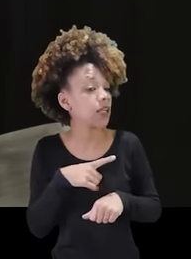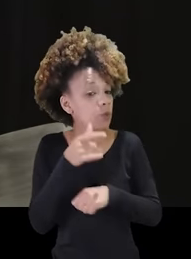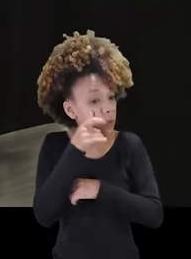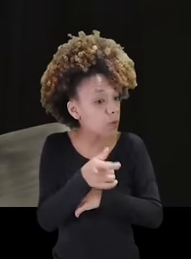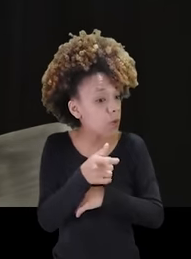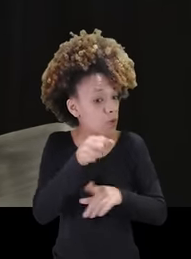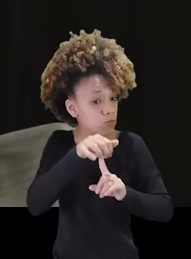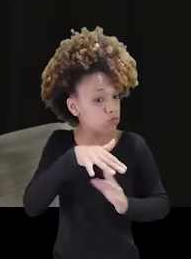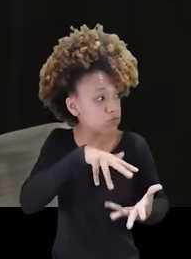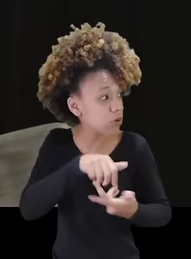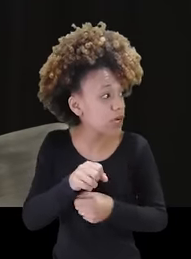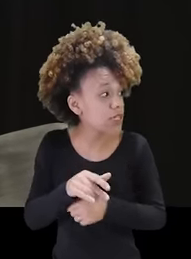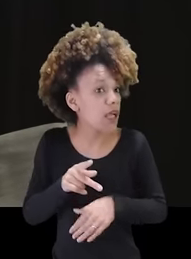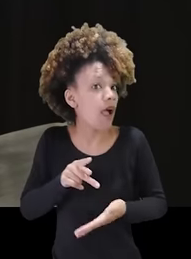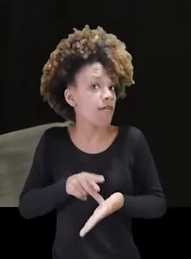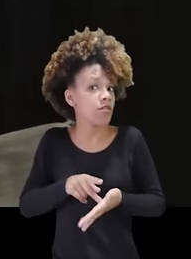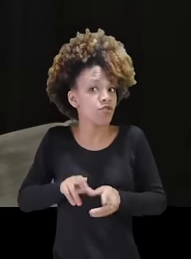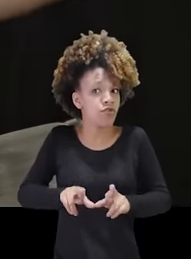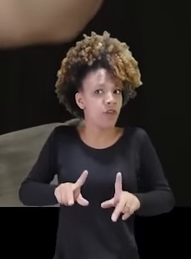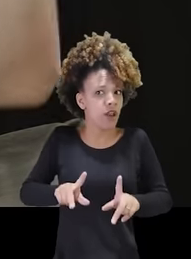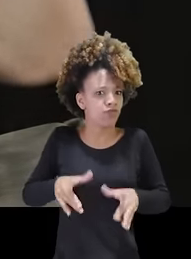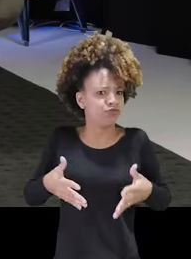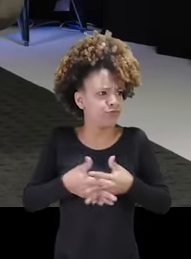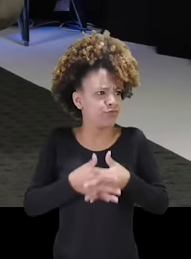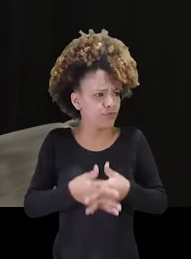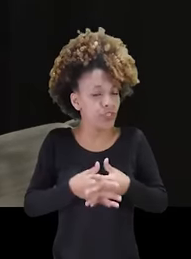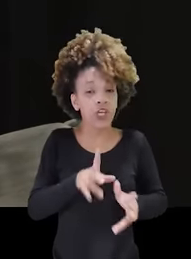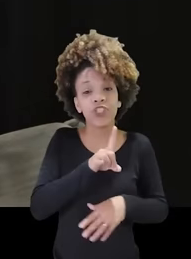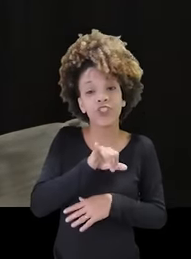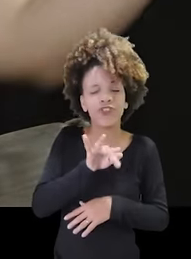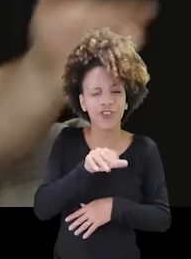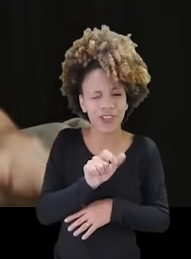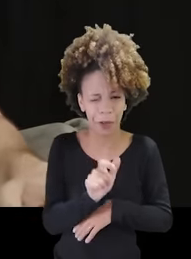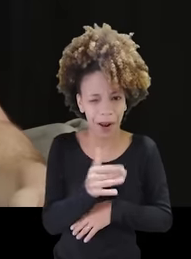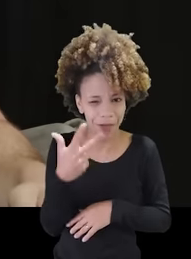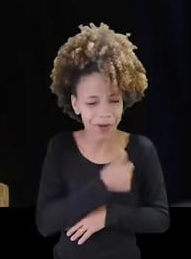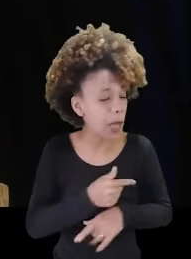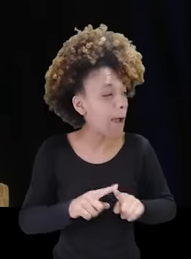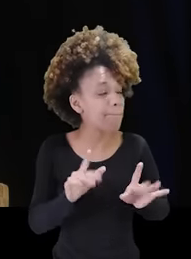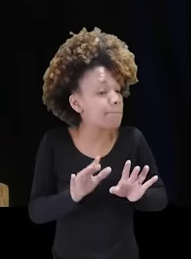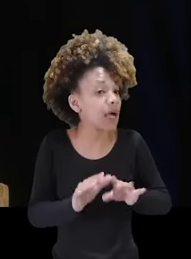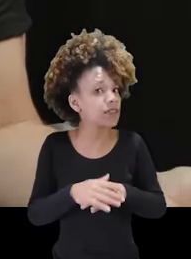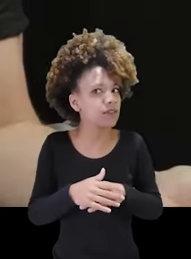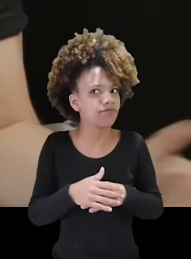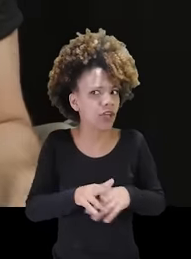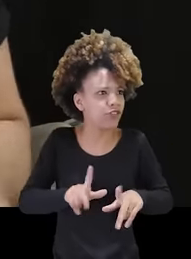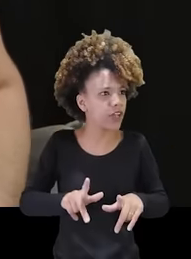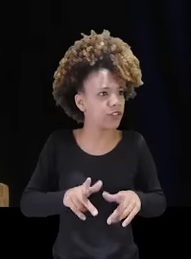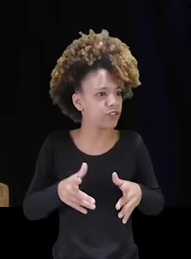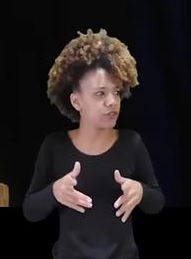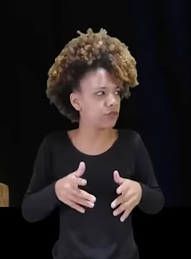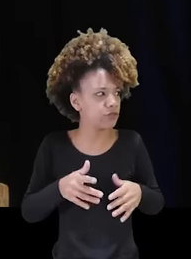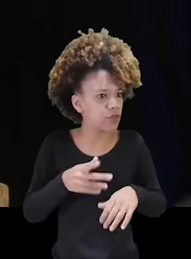dos maiores entretenimentos do mundo se a sua realidade é diferente e difusa falar uma palavra bonita de todo o resto do mundo filme de roubo não existe